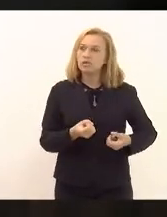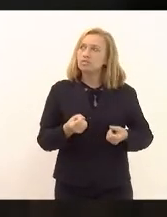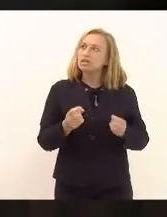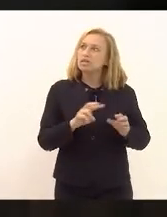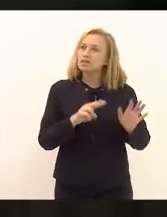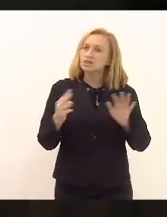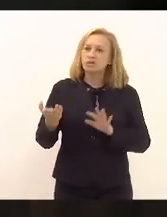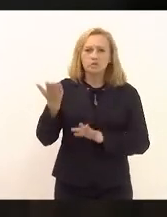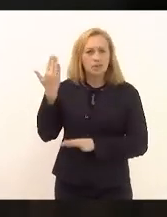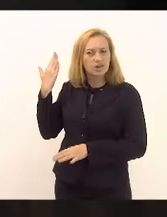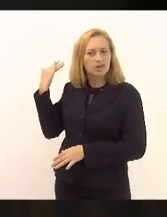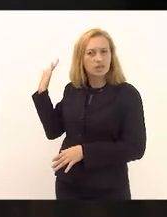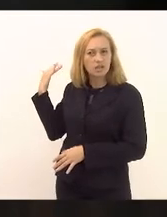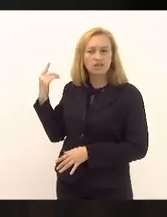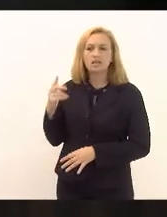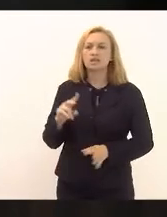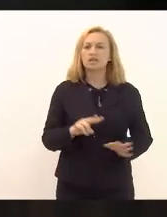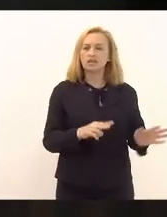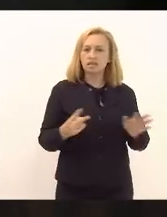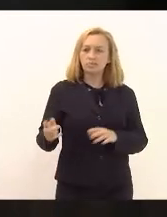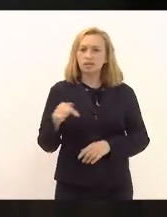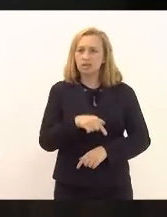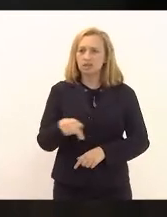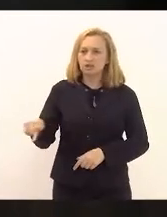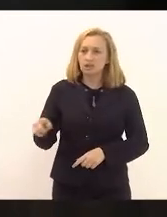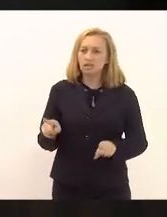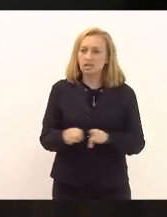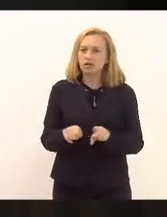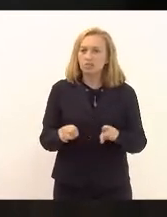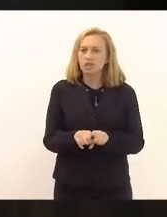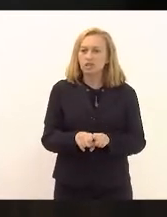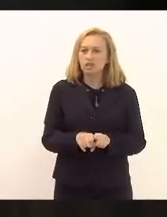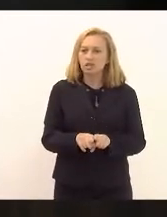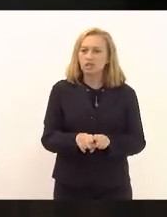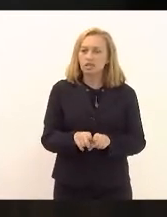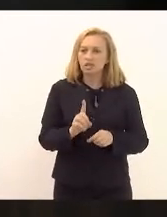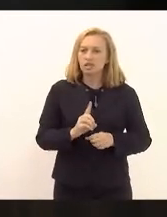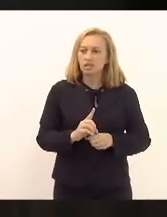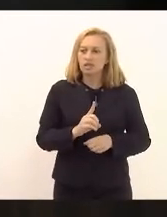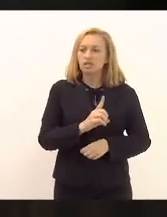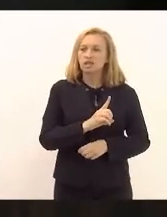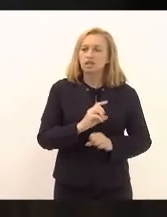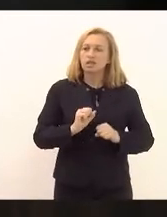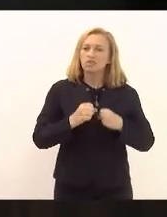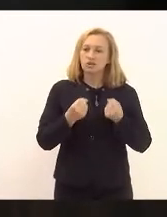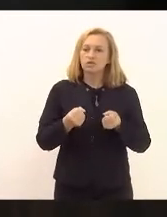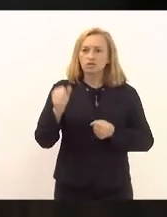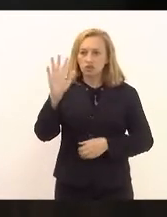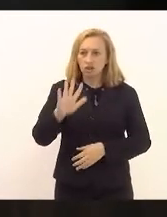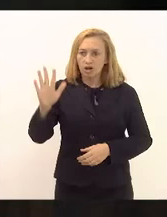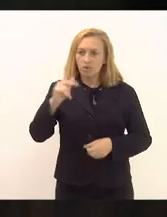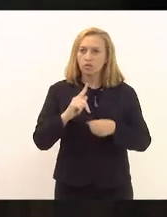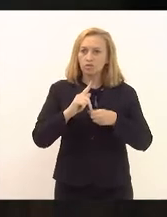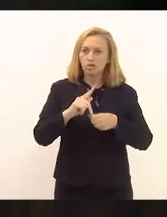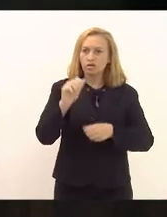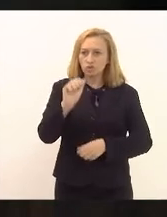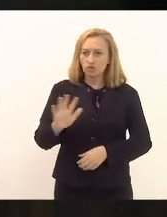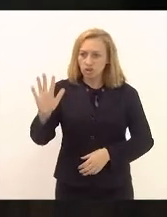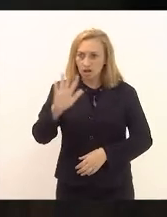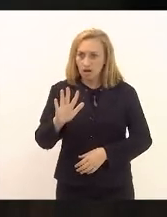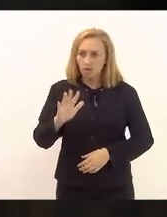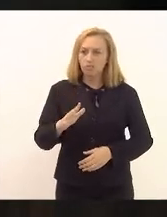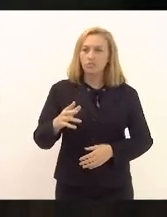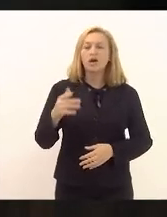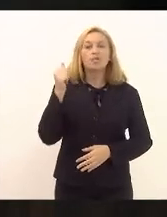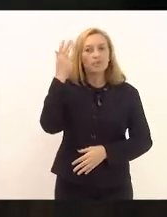que passou e essa semana, o defensor-geral e o procurador-geral. Tem uma